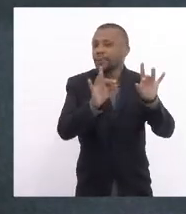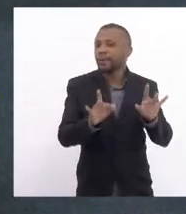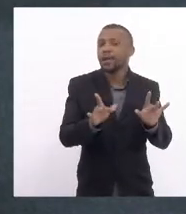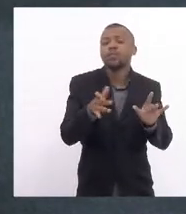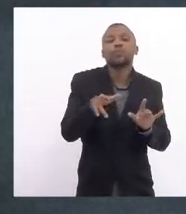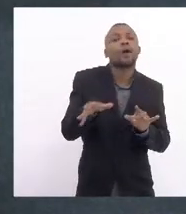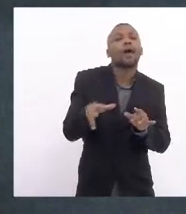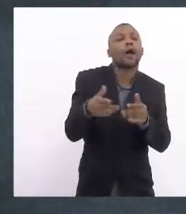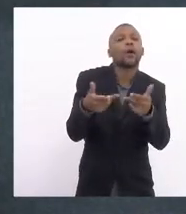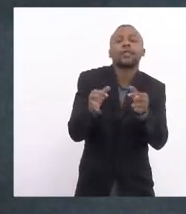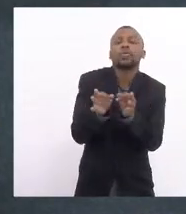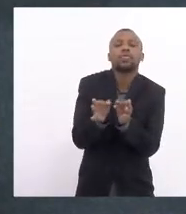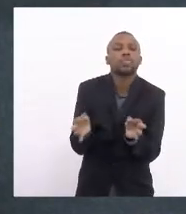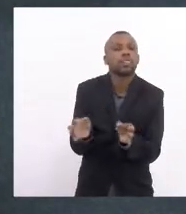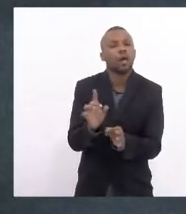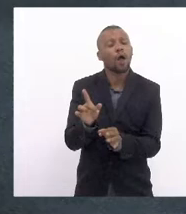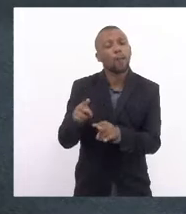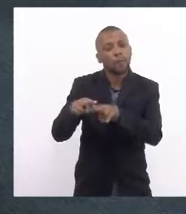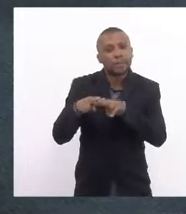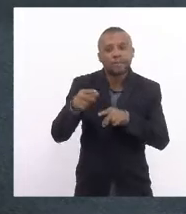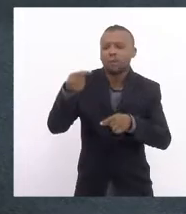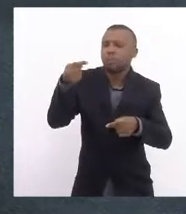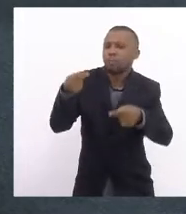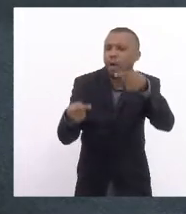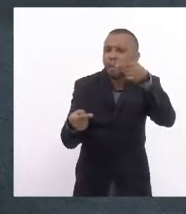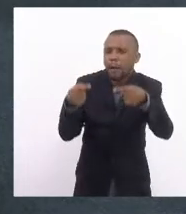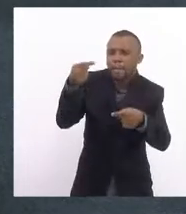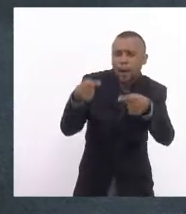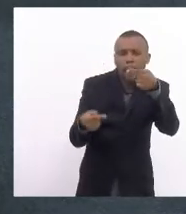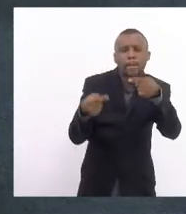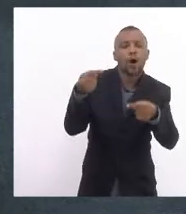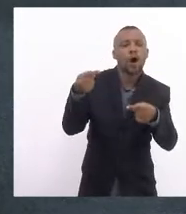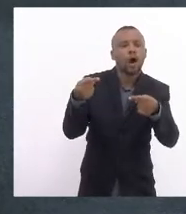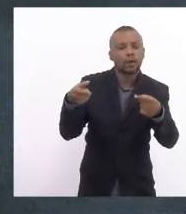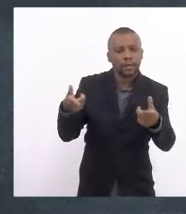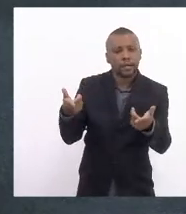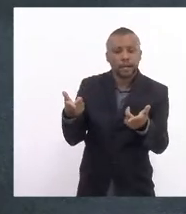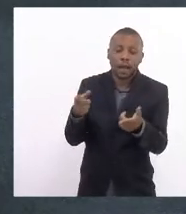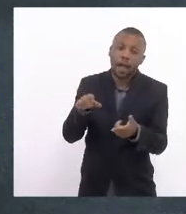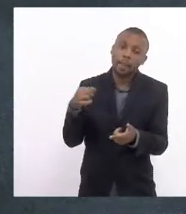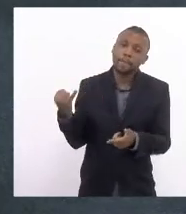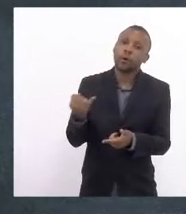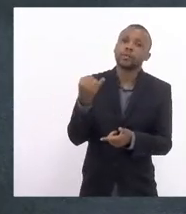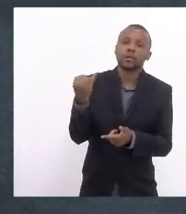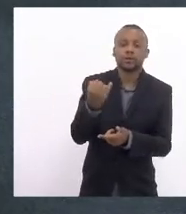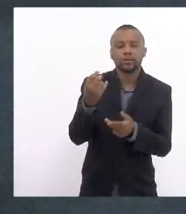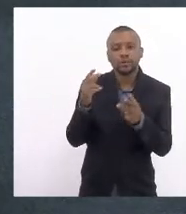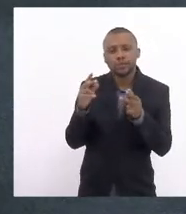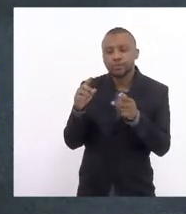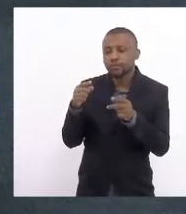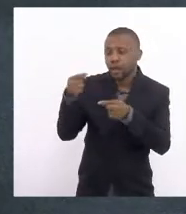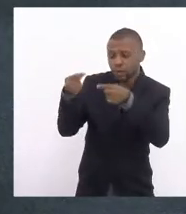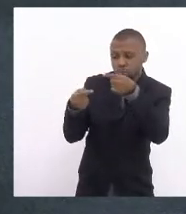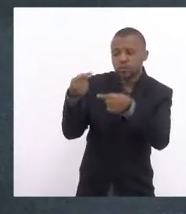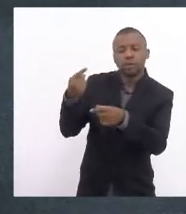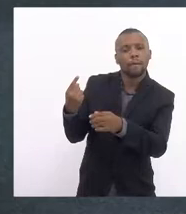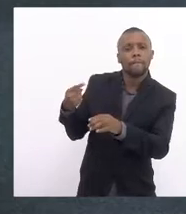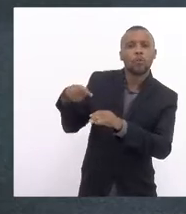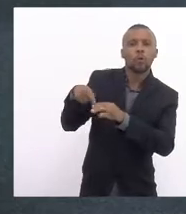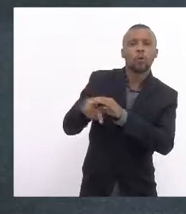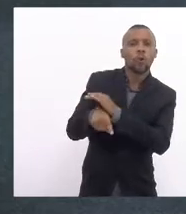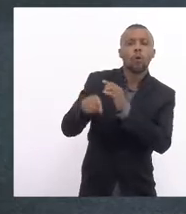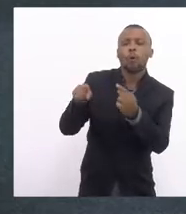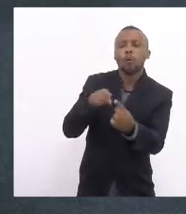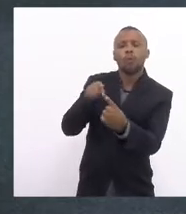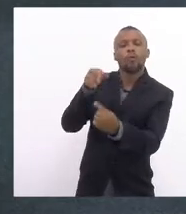que está gerando uma controvérsia que merece ser aprofundada, né, o destino, né, do